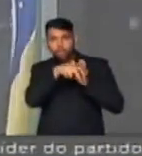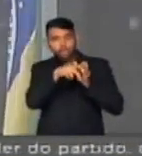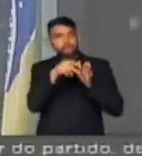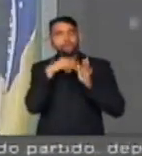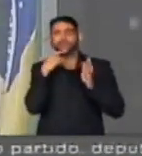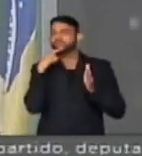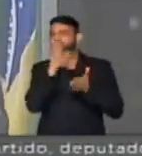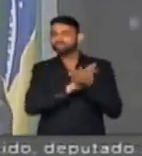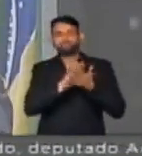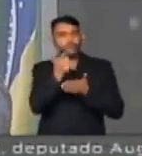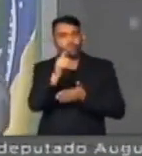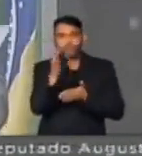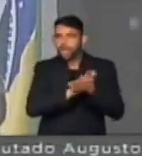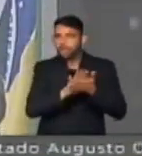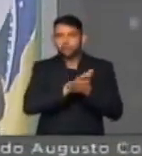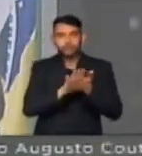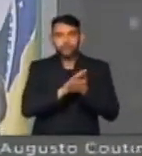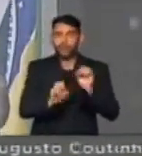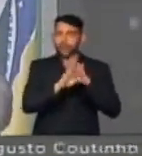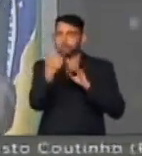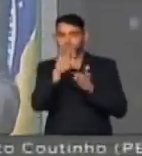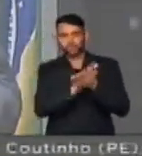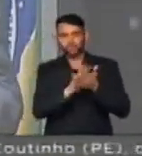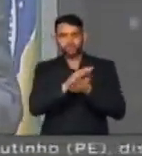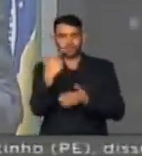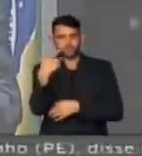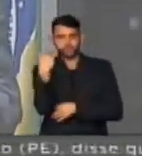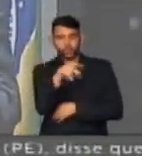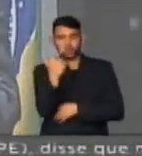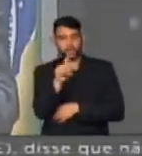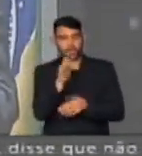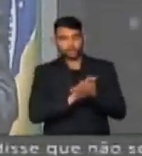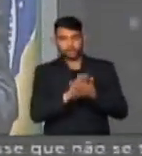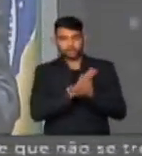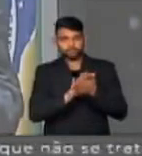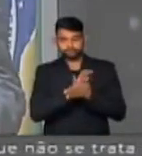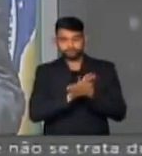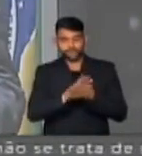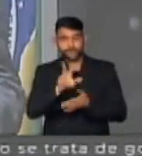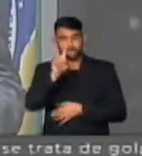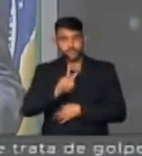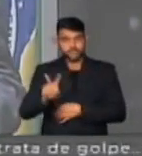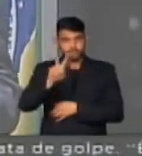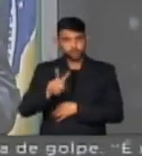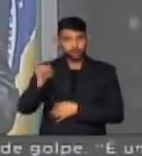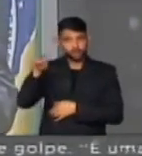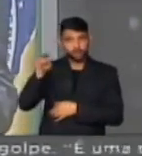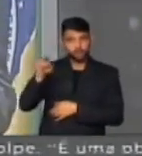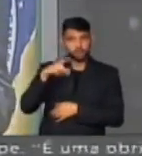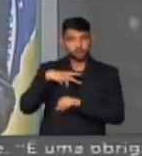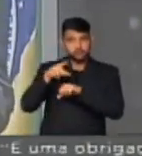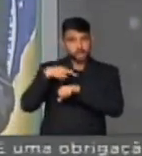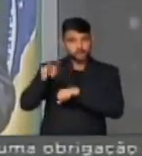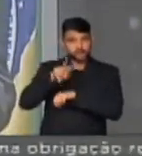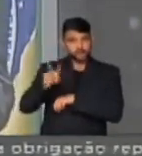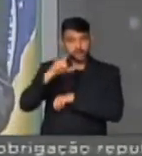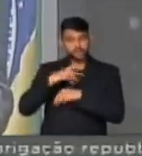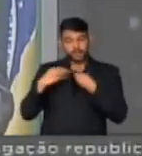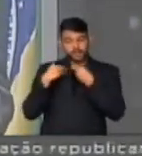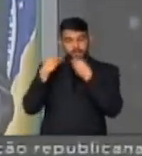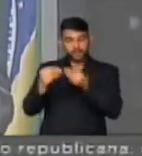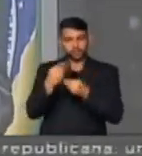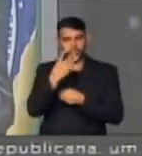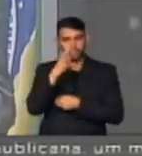tem. Claro que não. Mas enquanto tu não tem, a Venezuela foi blindada